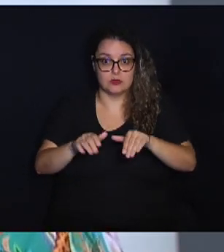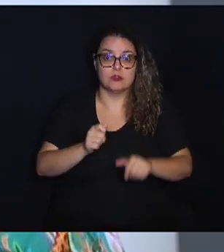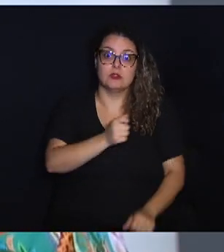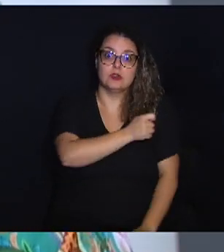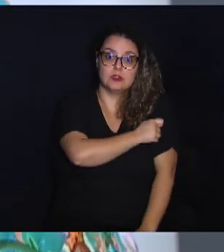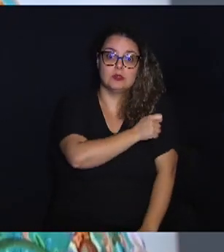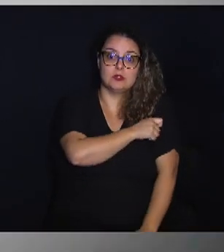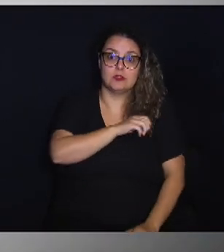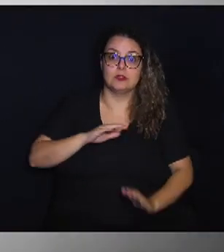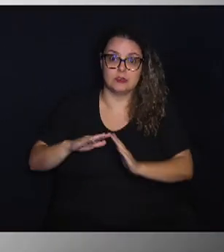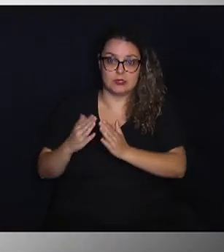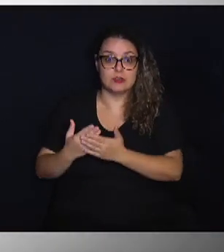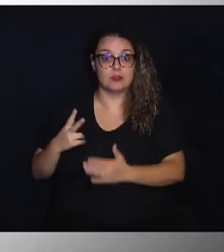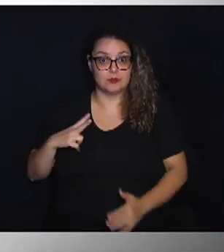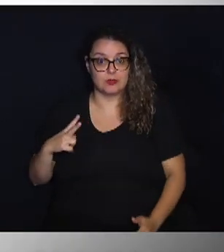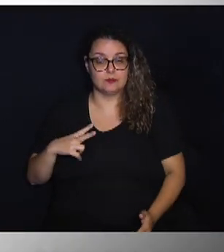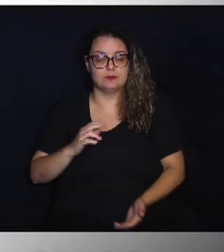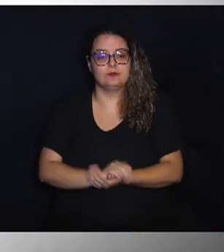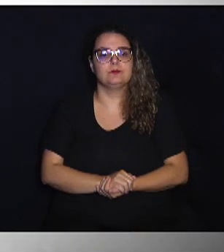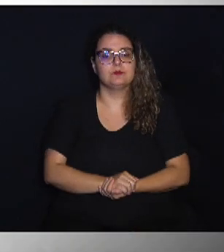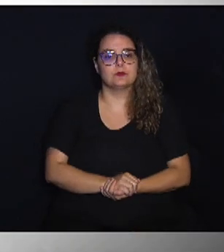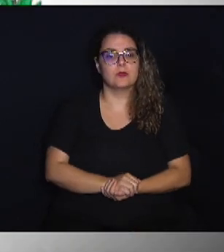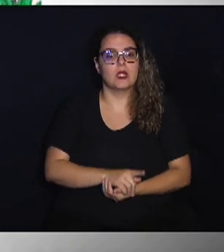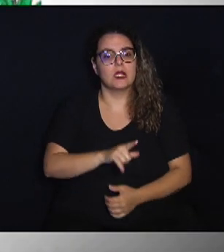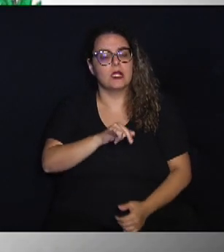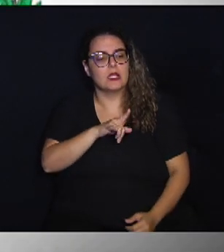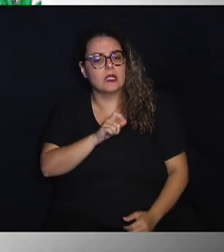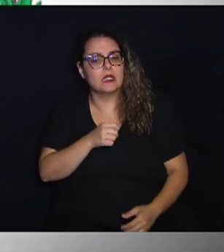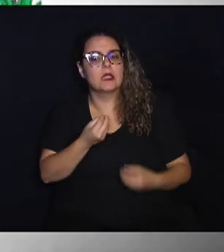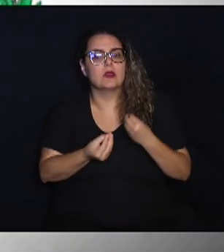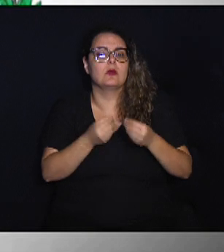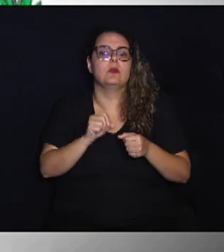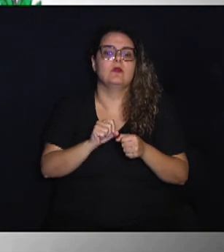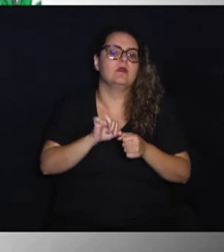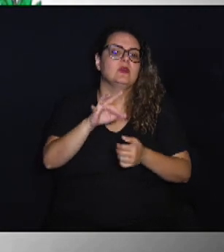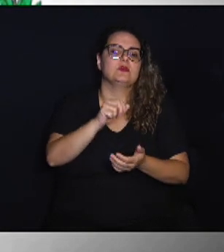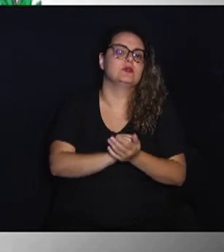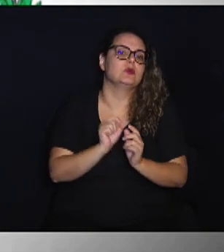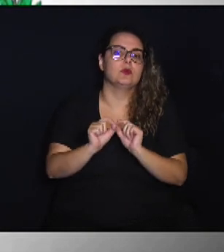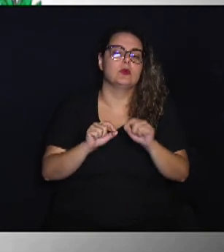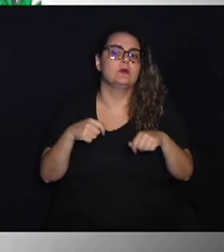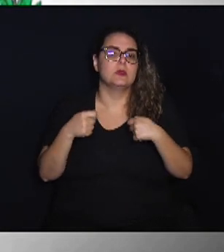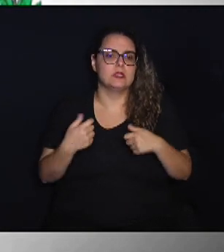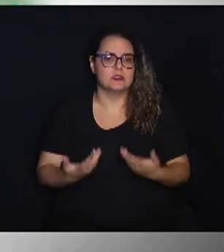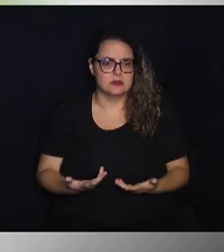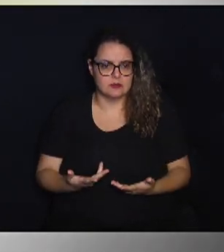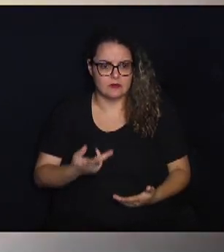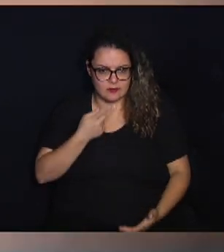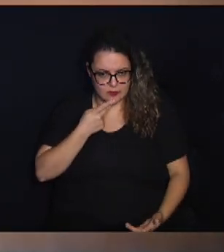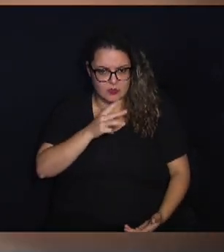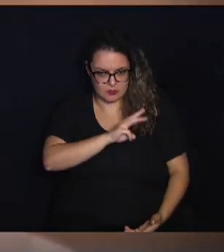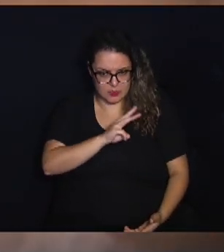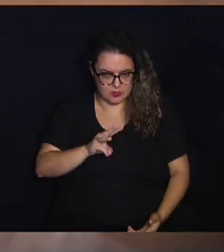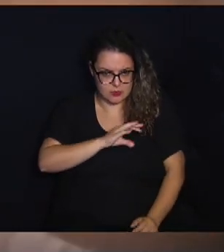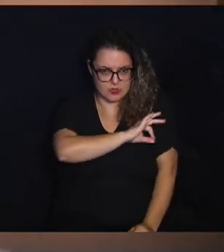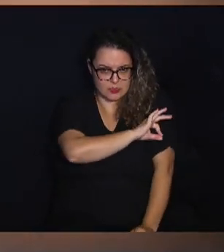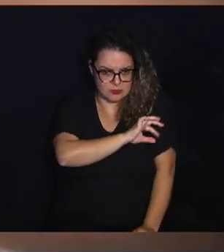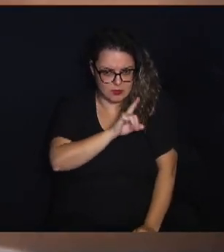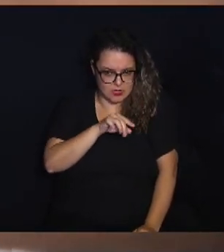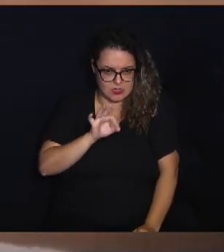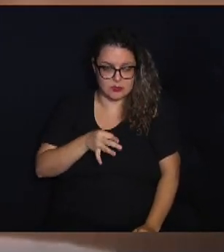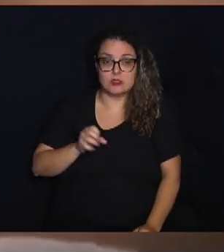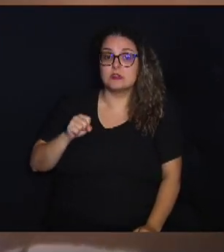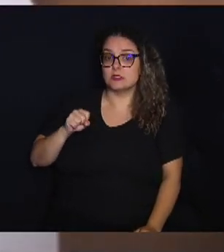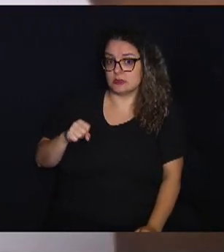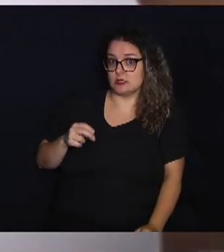das escolas particulares. Leila, como que os interessados fazem o cadastro, né? O que é necessário? Você falou que é pelo site da prefeitura, é isso mesmo? Isso,